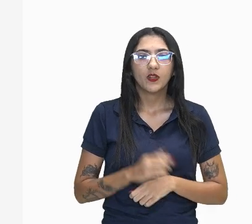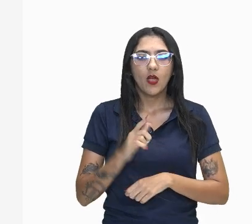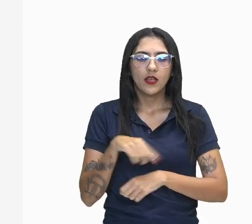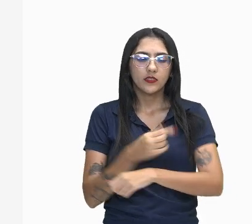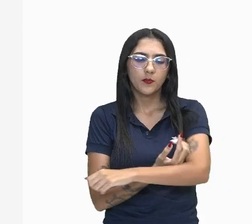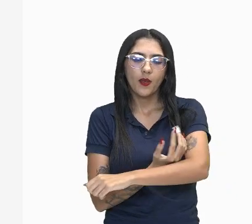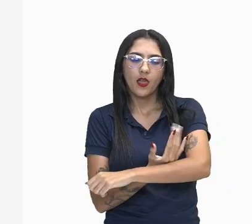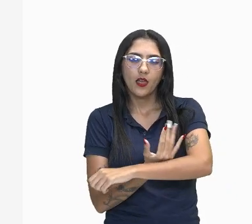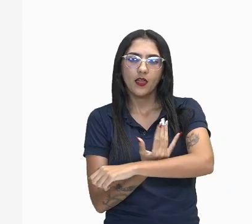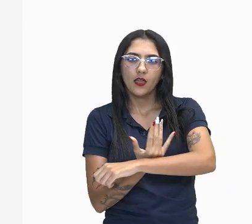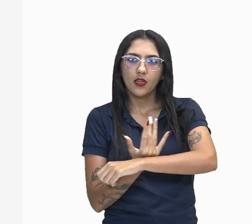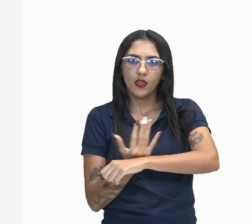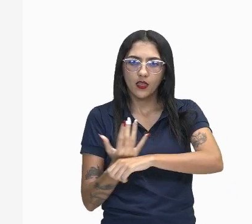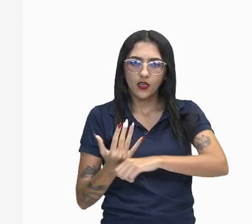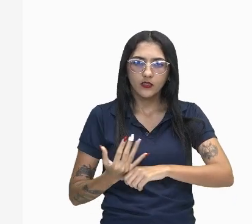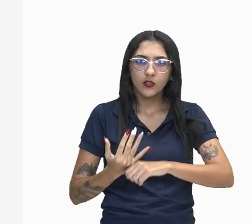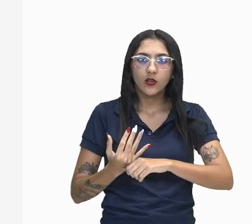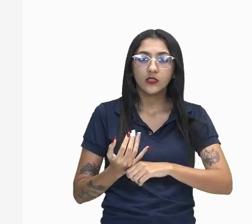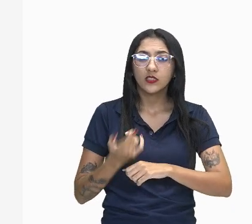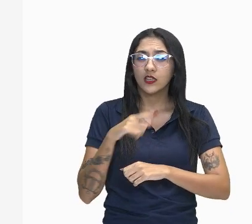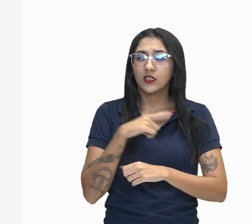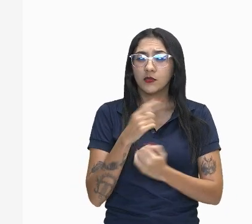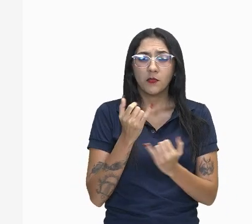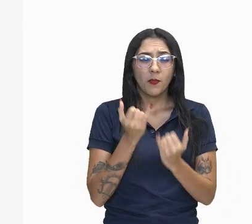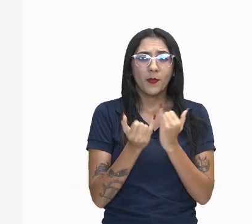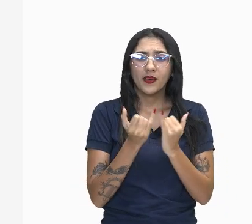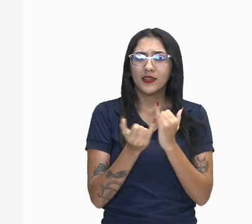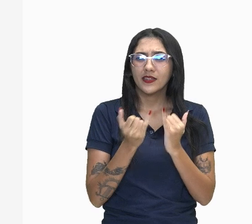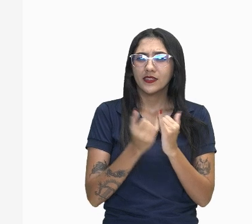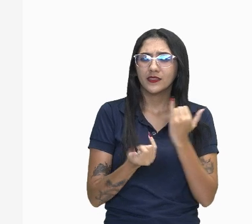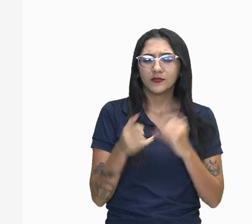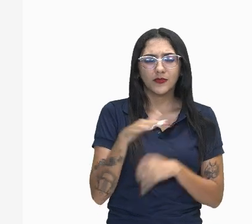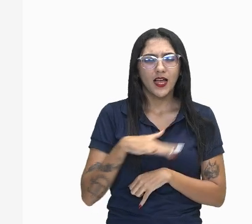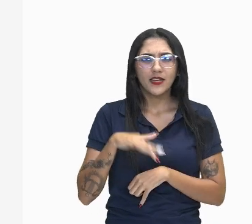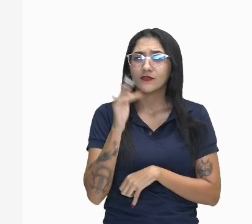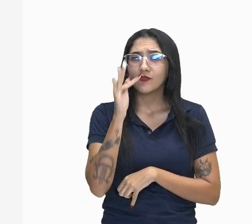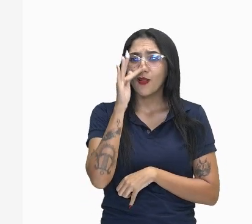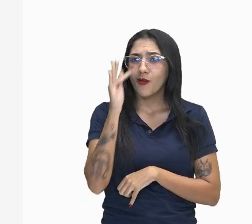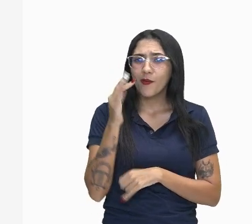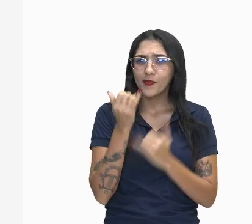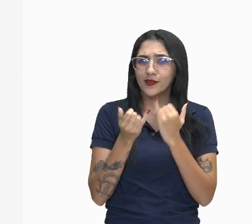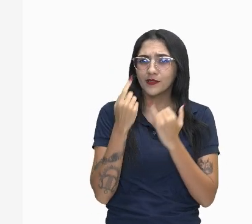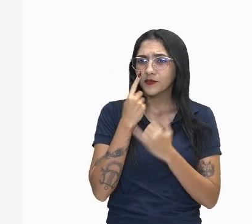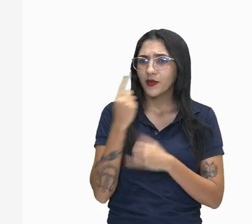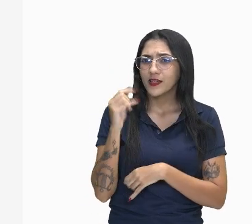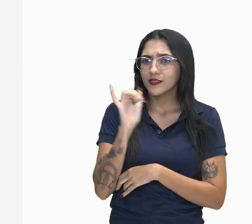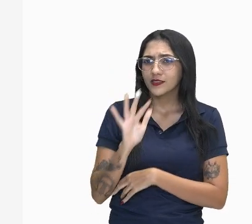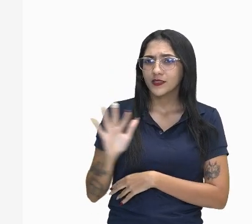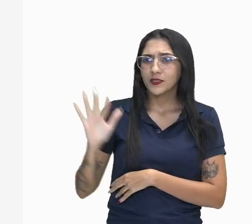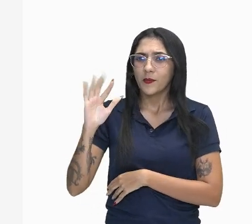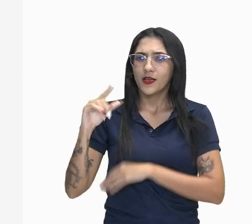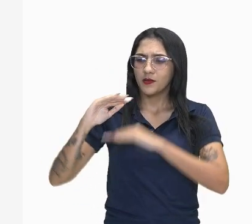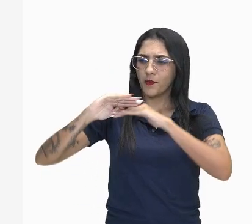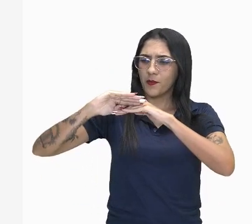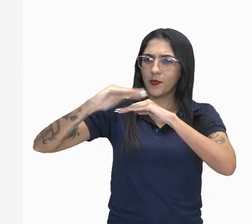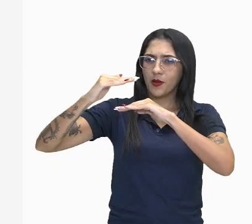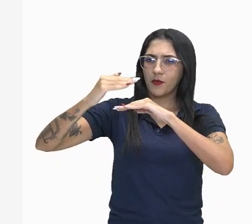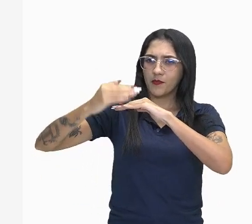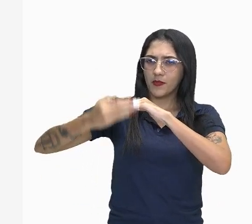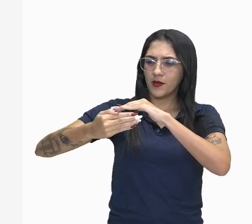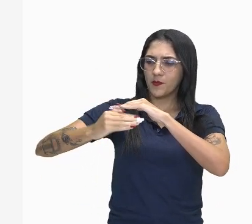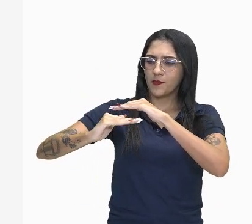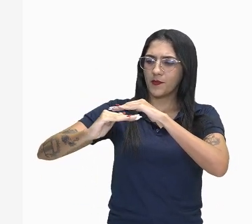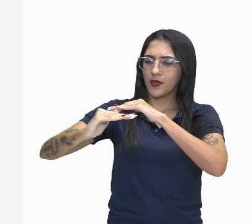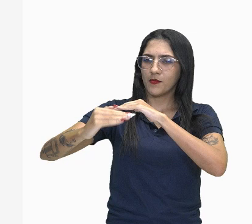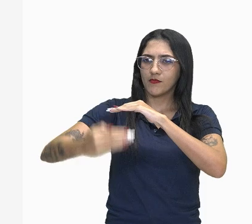plantações vai ser semelhante a jardins mesmo, e são organizadas em terraços para